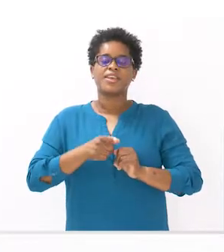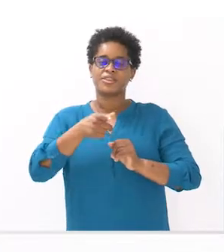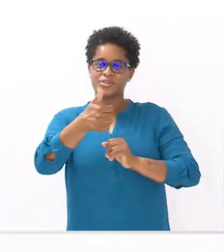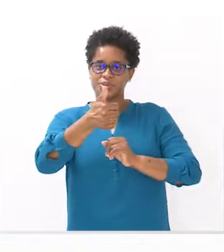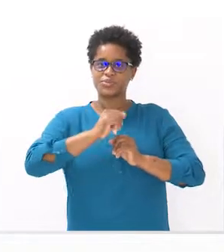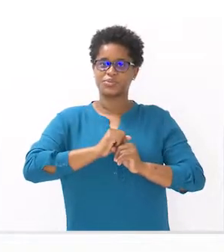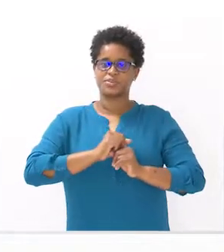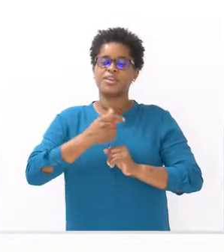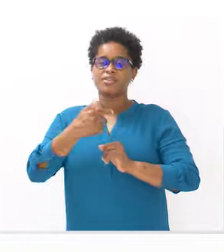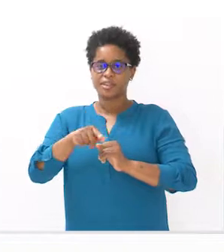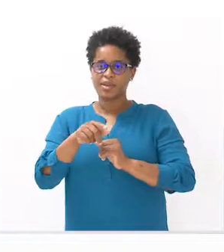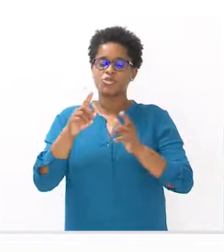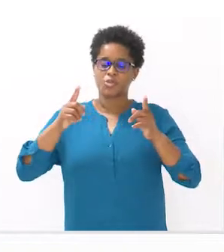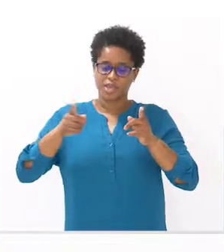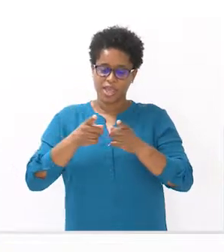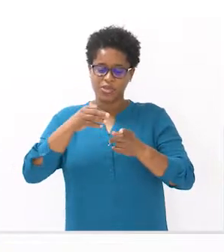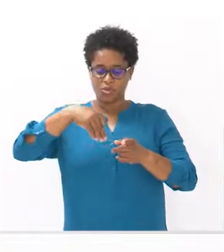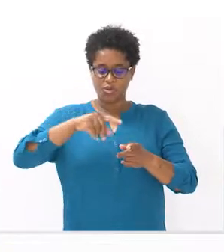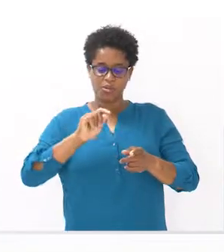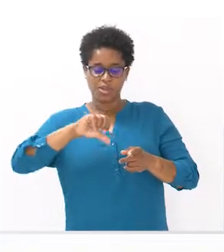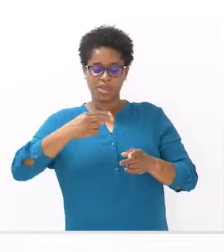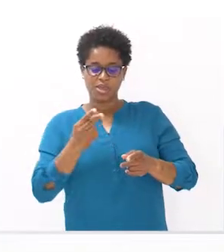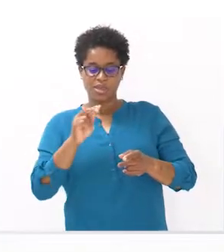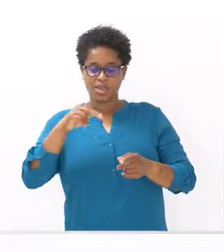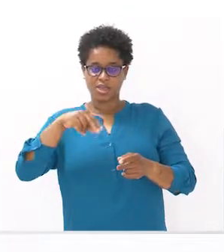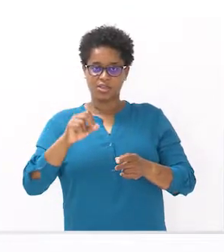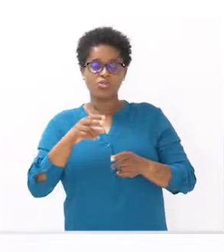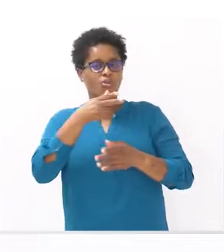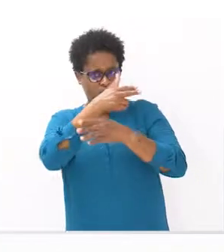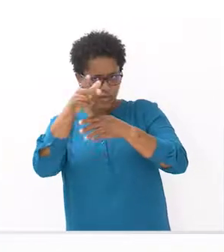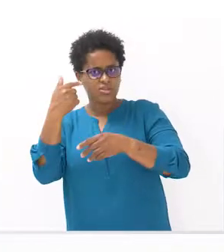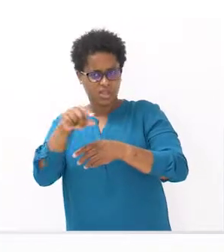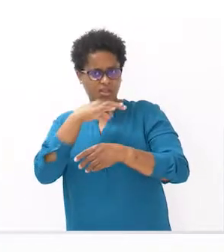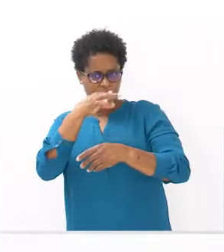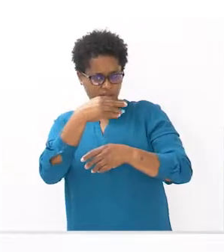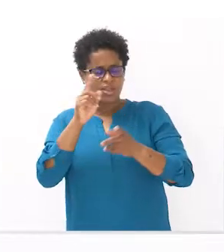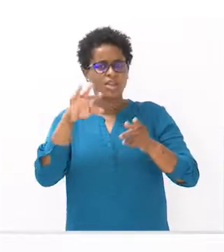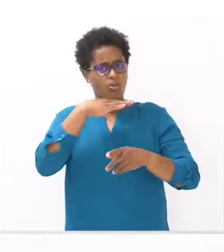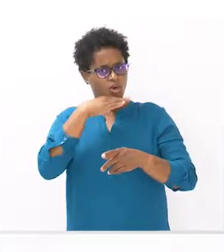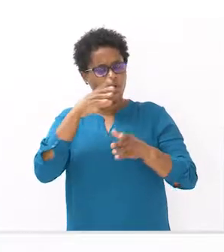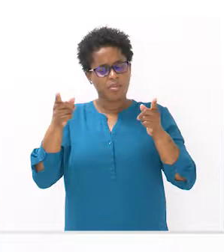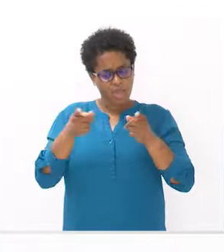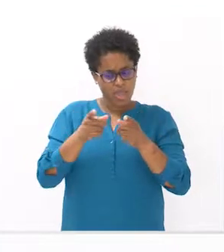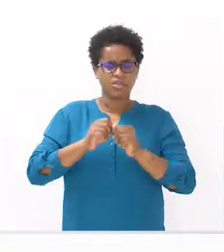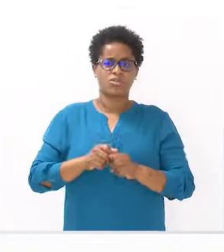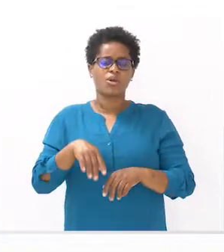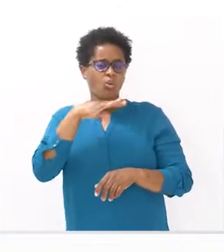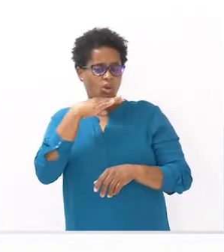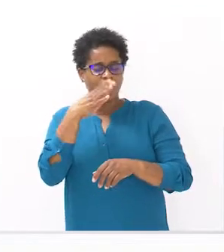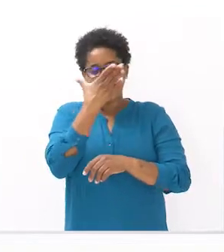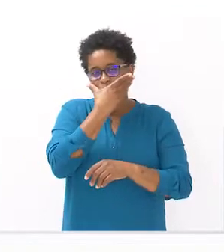Isso, temos pequeno, o vídeo diz que o cão é pequeno. Isso, o cão é